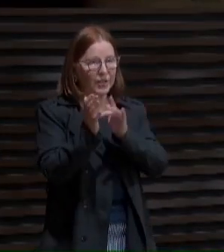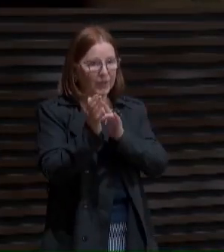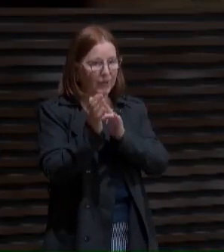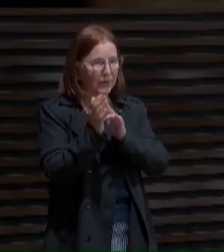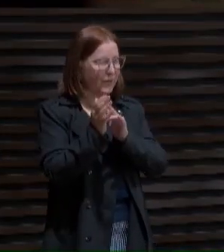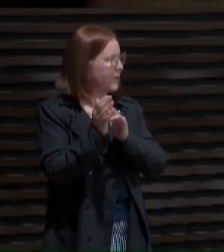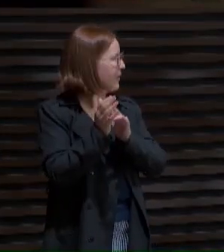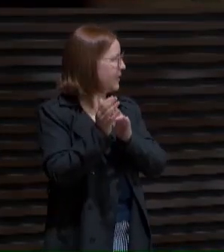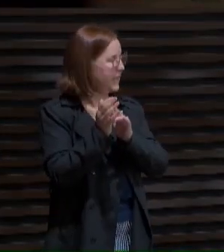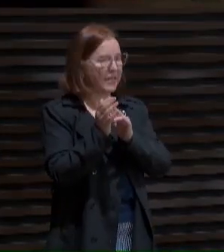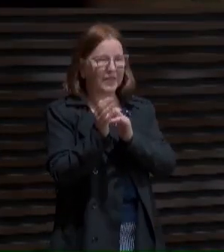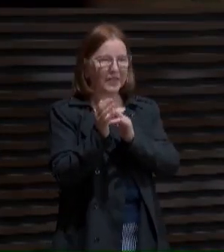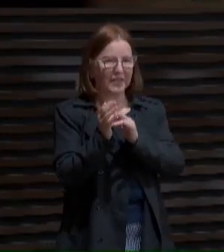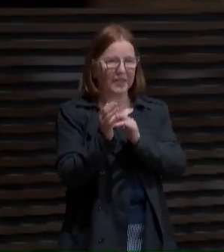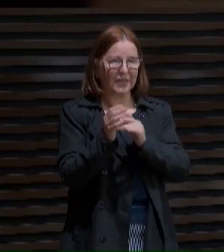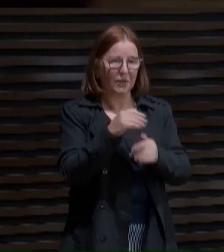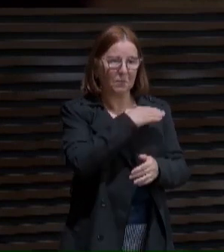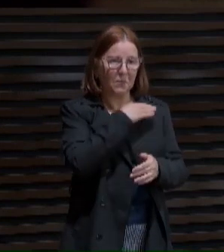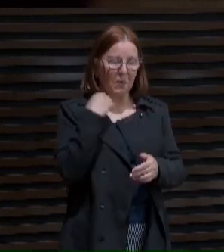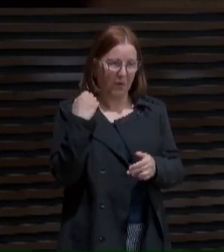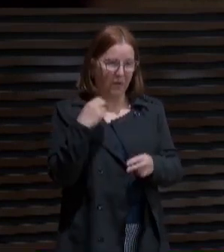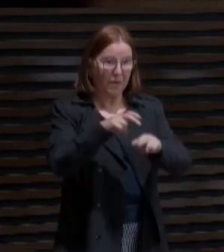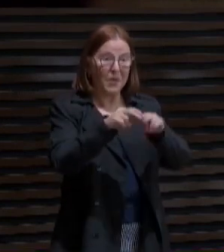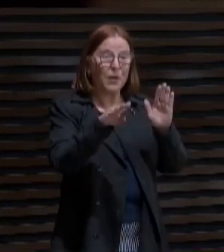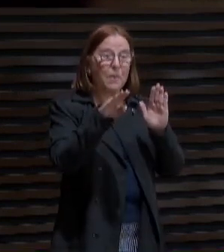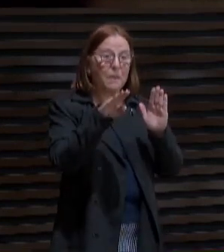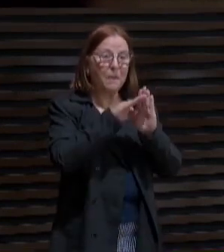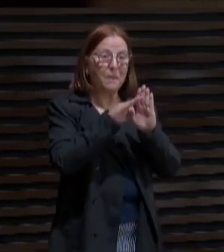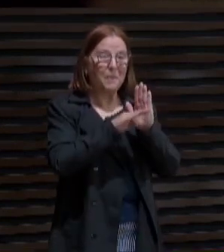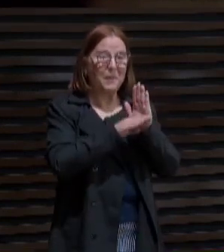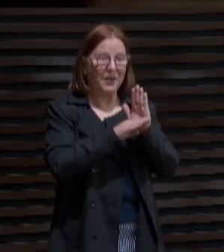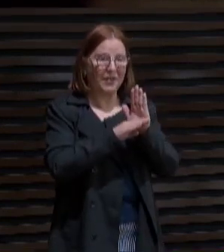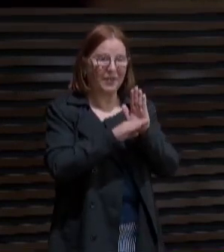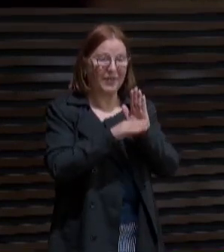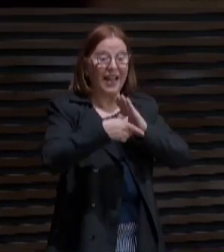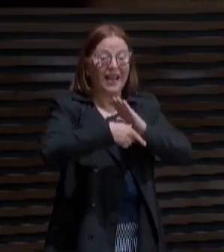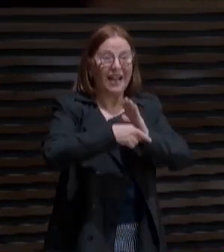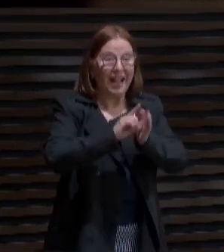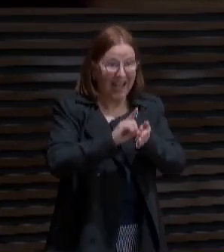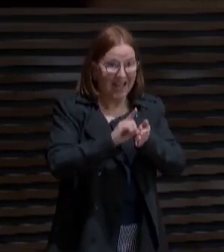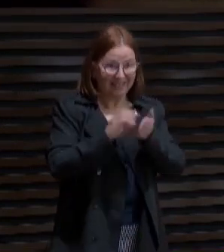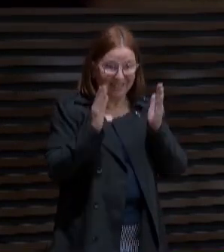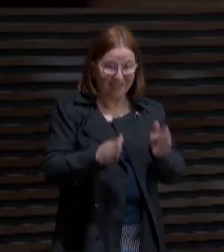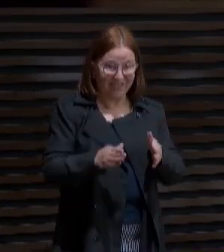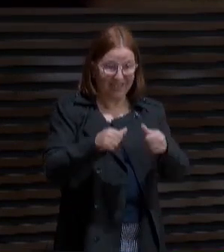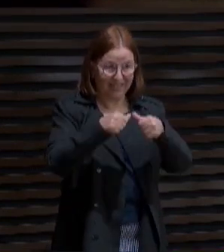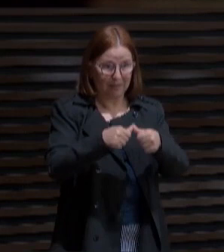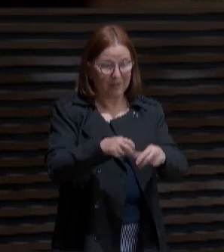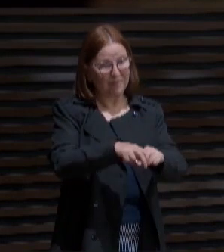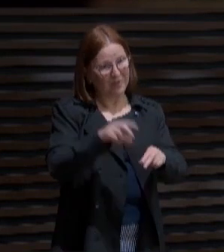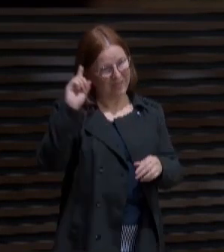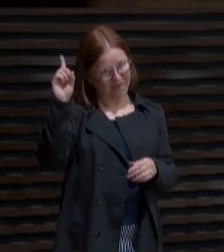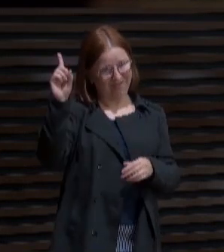o plano pré-estabelecido por Deus e seu conhecimento prévio daquilo que aconteceria.